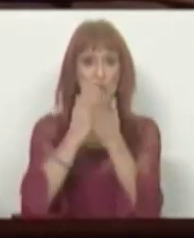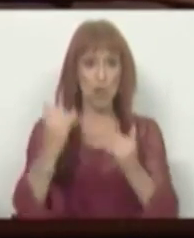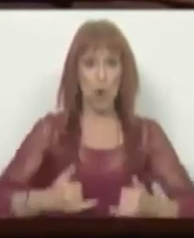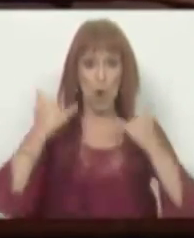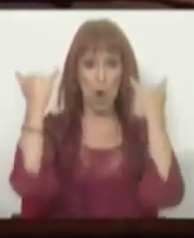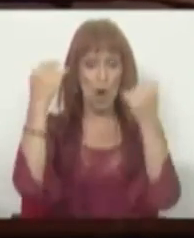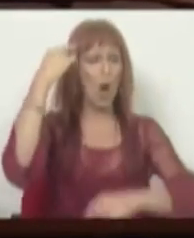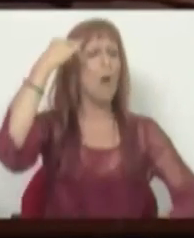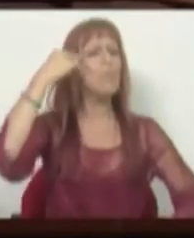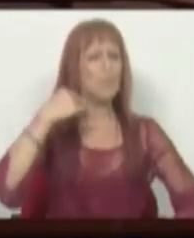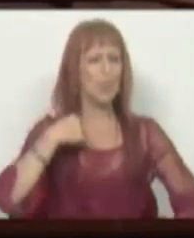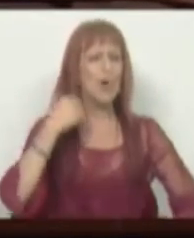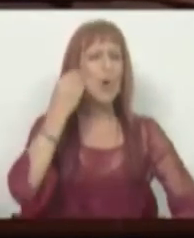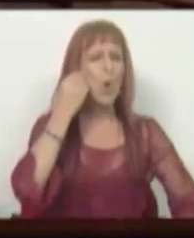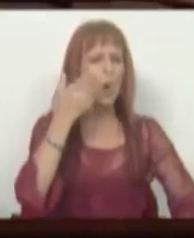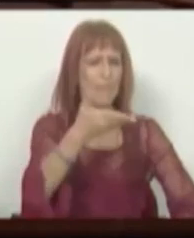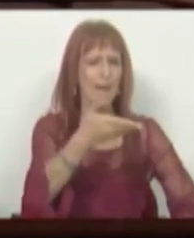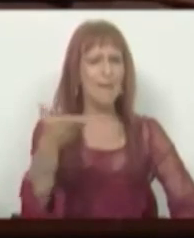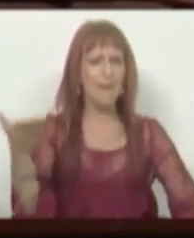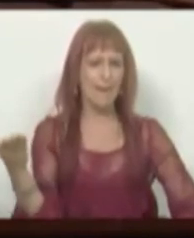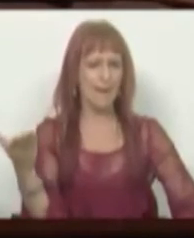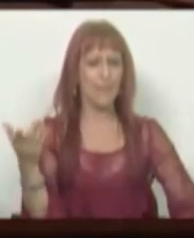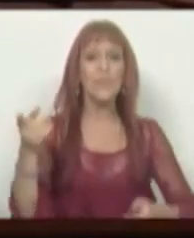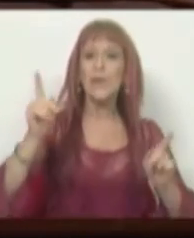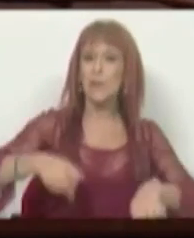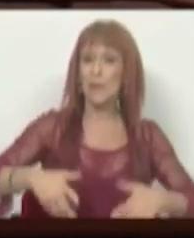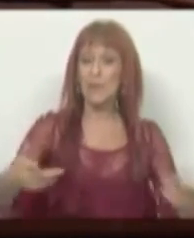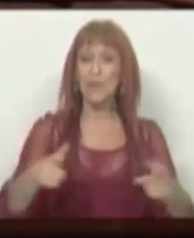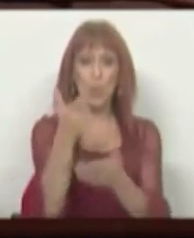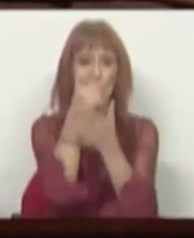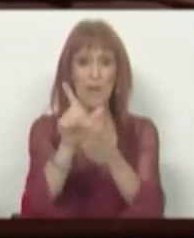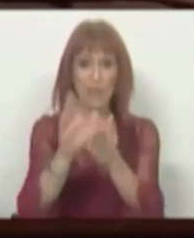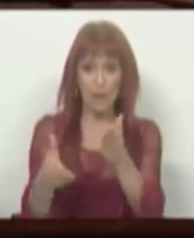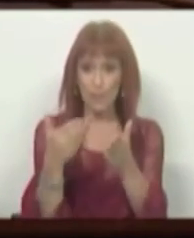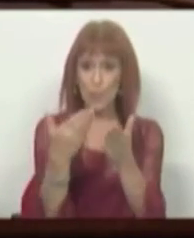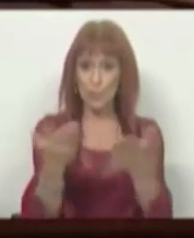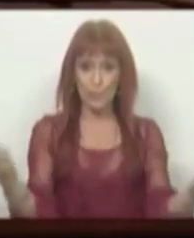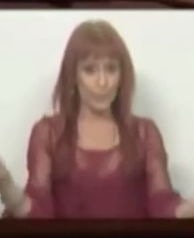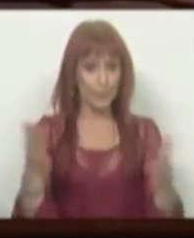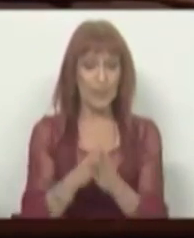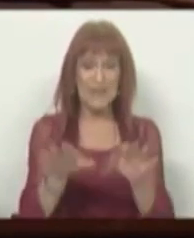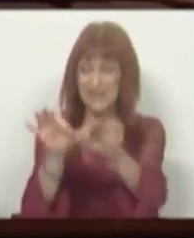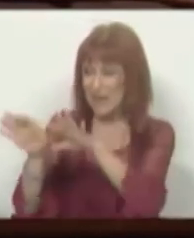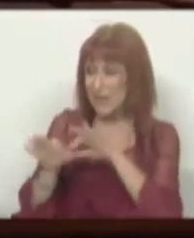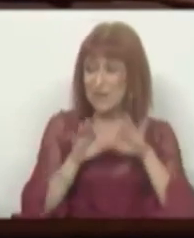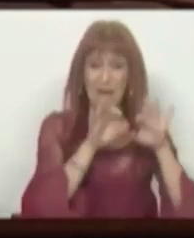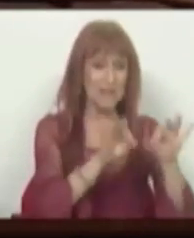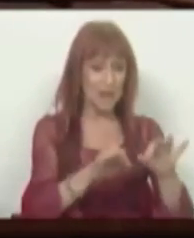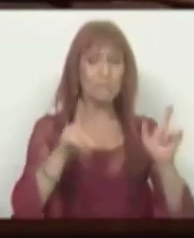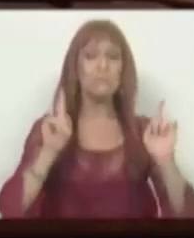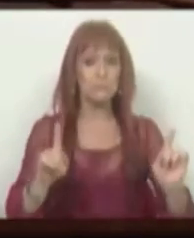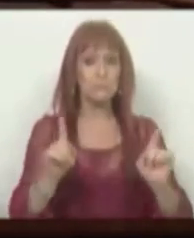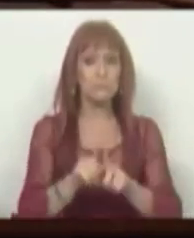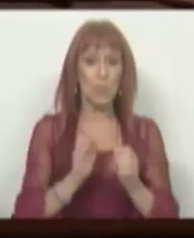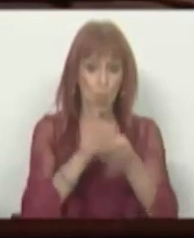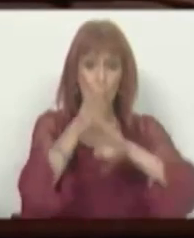com a noção do estado da arte. Além disso, o LIVRE propõe que a universalização